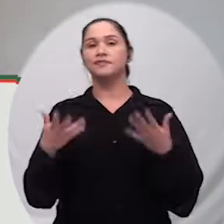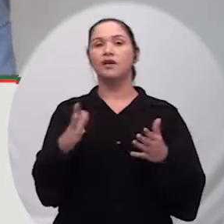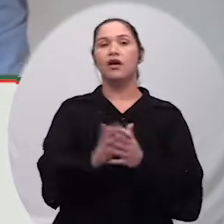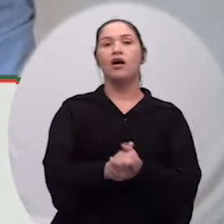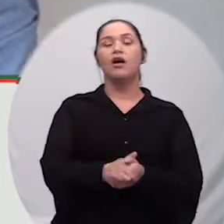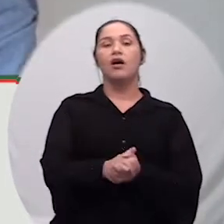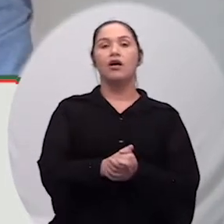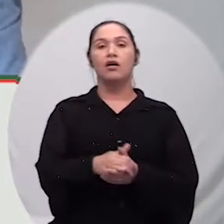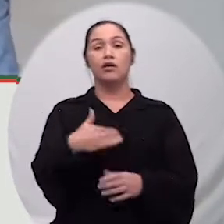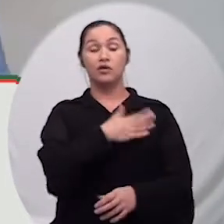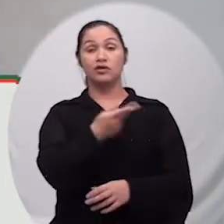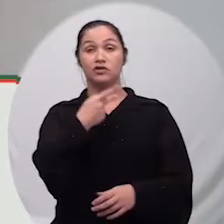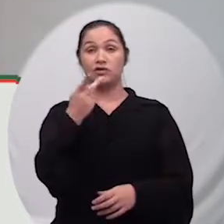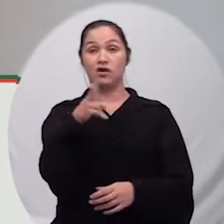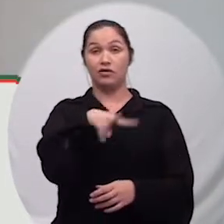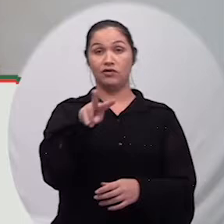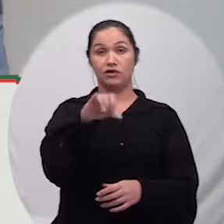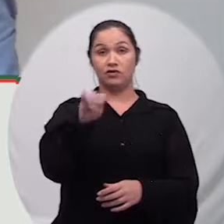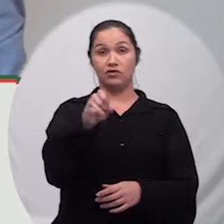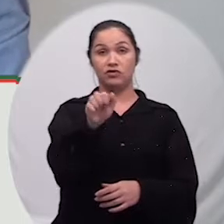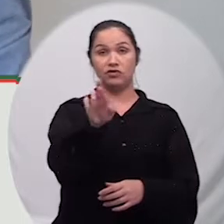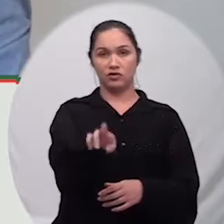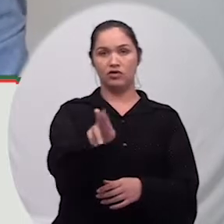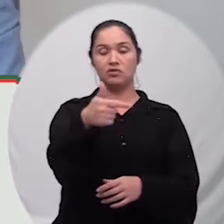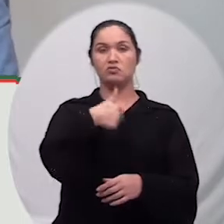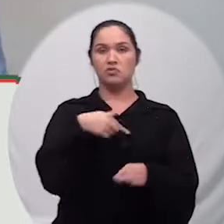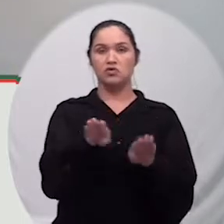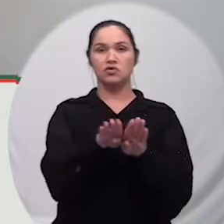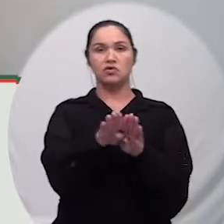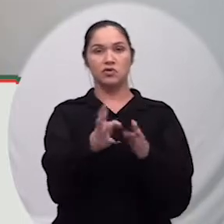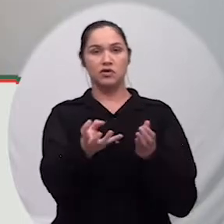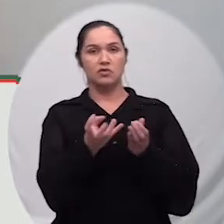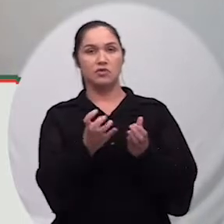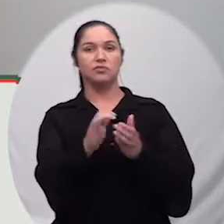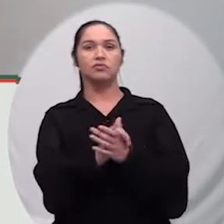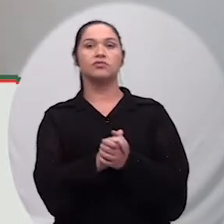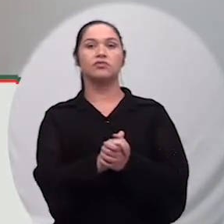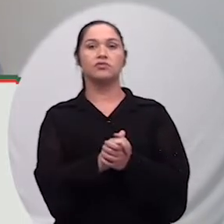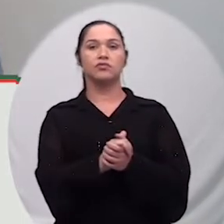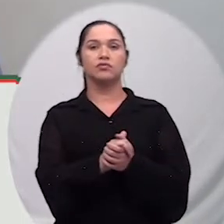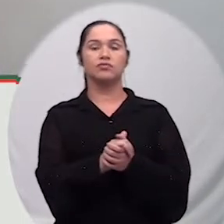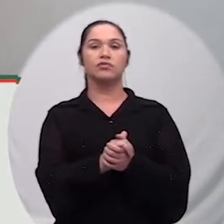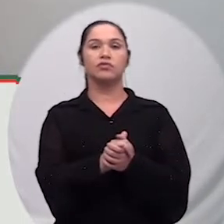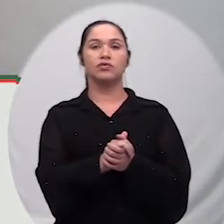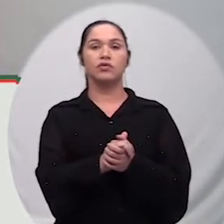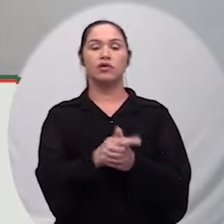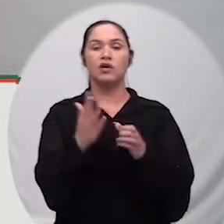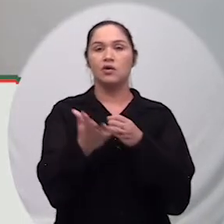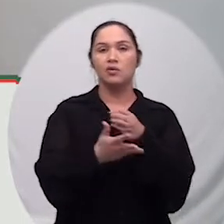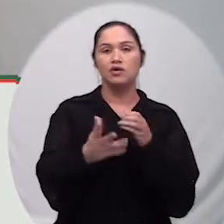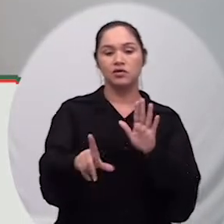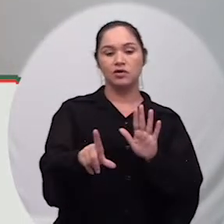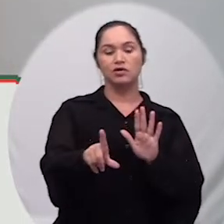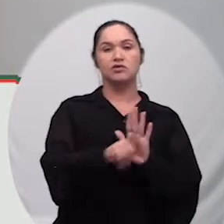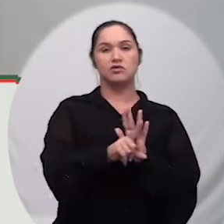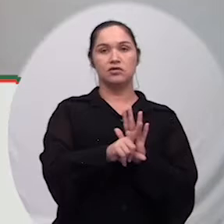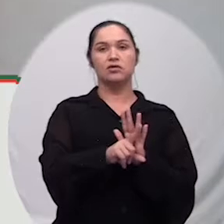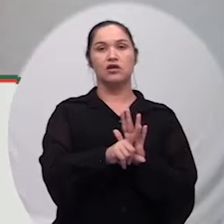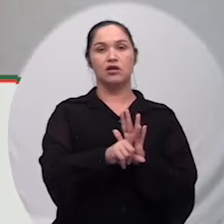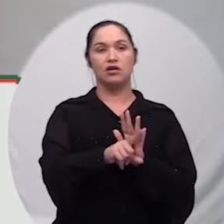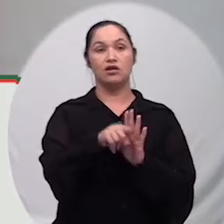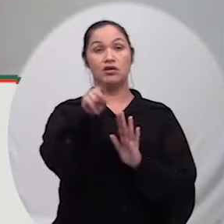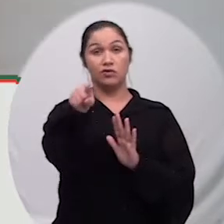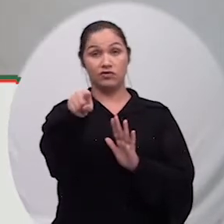primeiro, para dizer para o vereador Jair que eu também aguardo o fundamento legal que justifique, quando o senhor receber a resposta, deve imediatamente